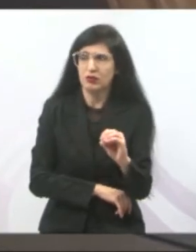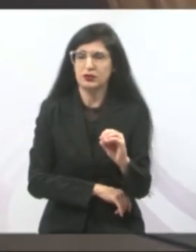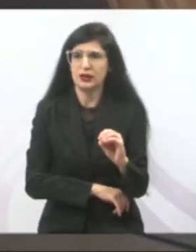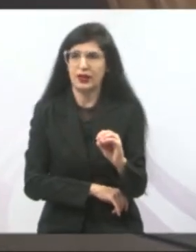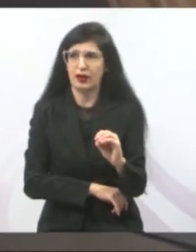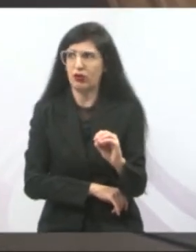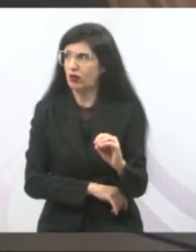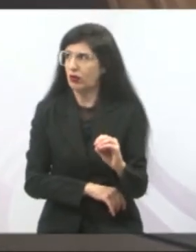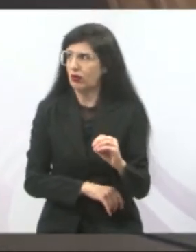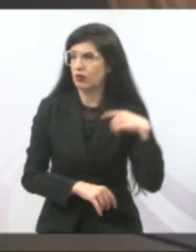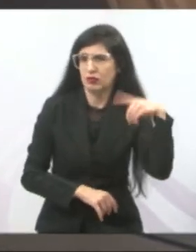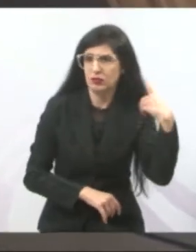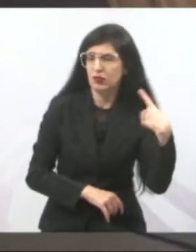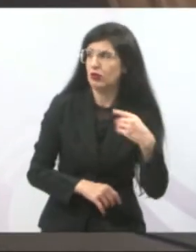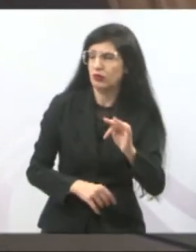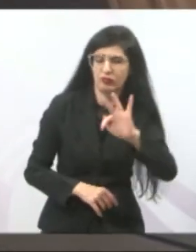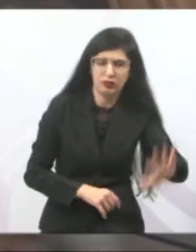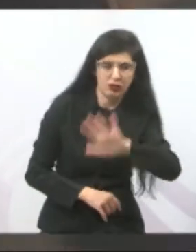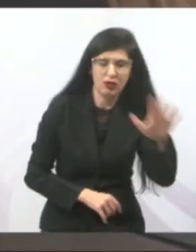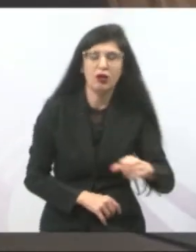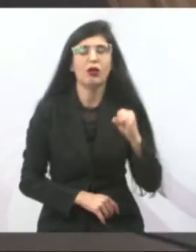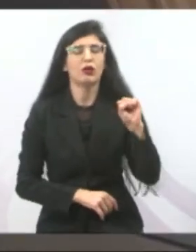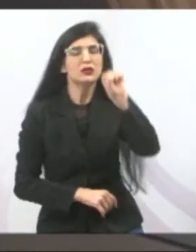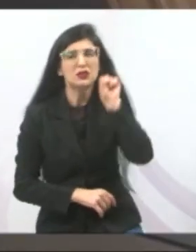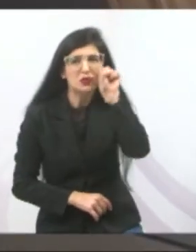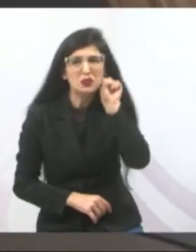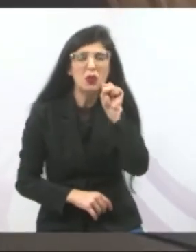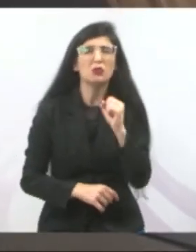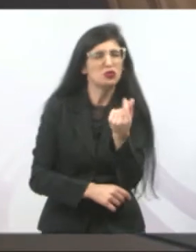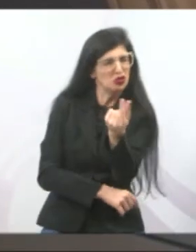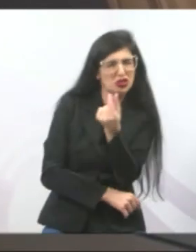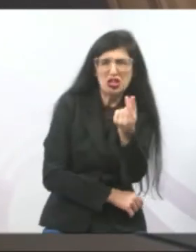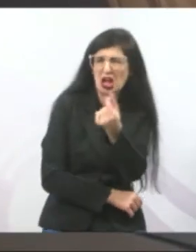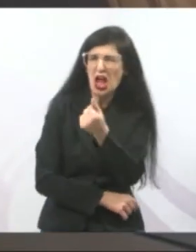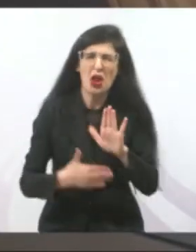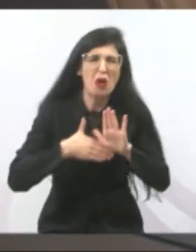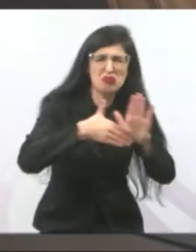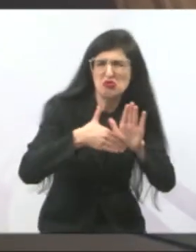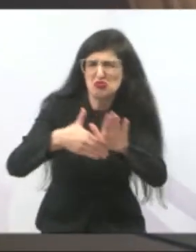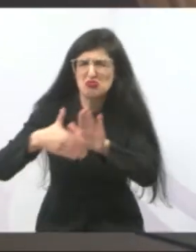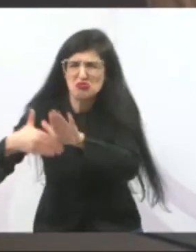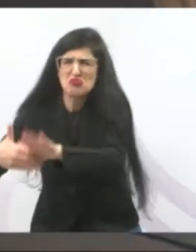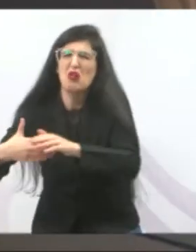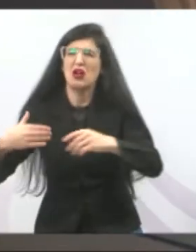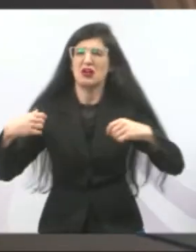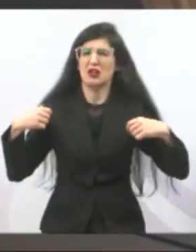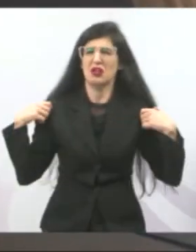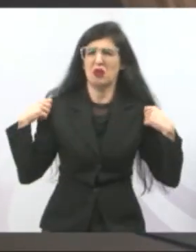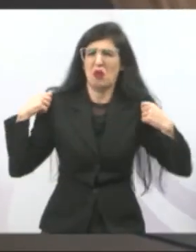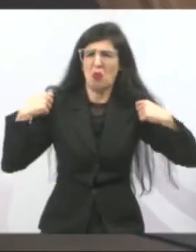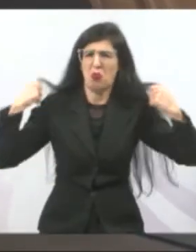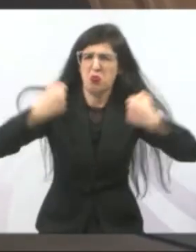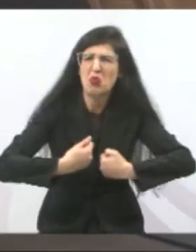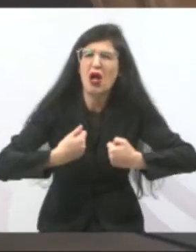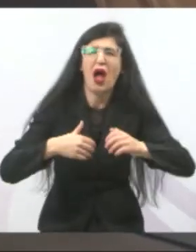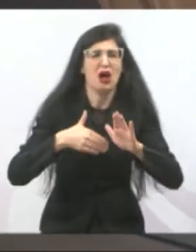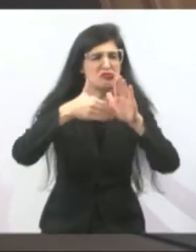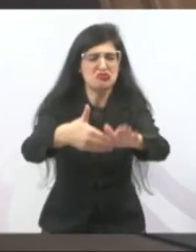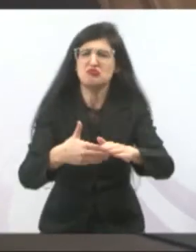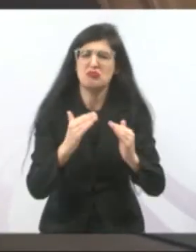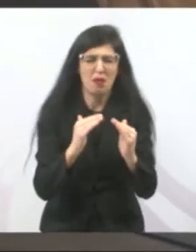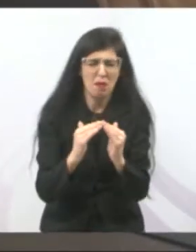Passaremos agora à fase da sessão ordinária, em que serão lidos e votados, conforme disciplinado, os expedientes dos vereadores.